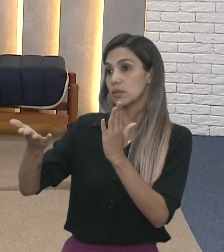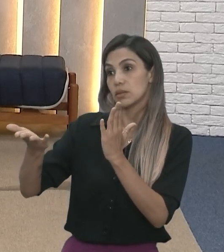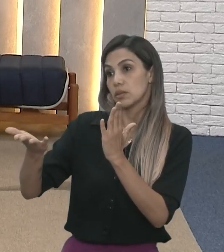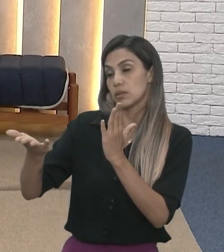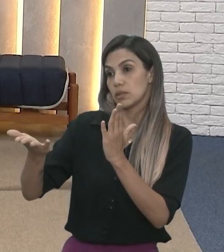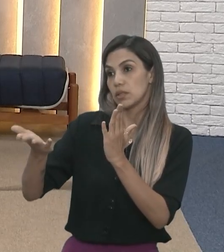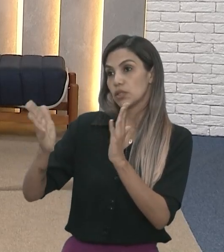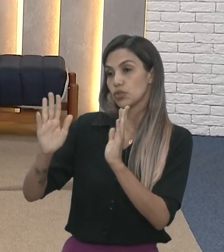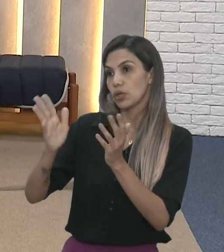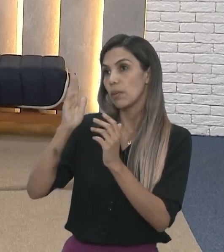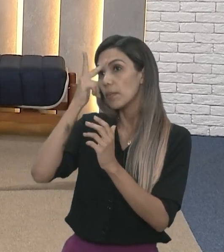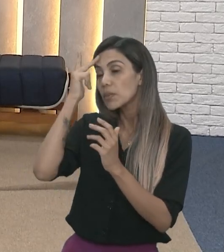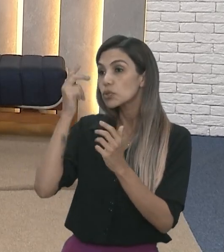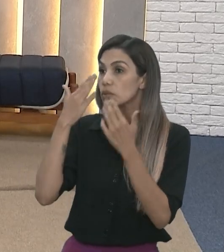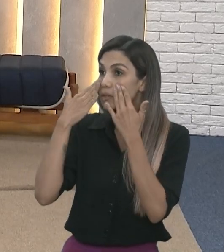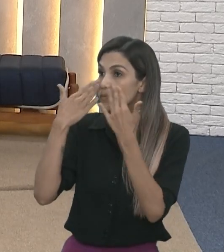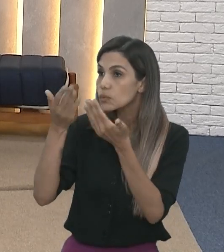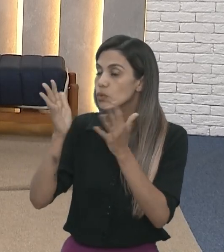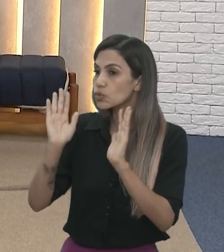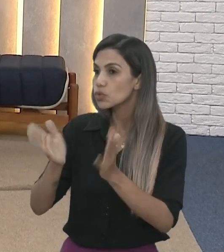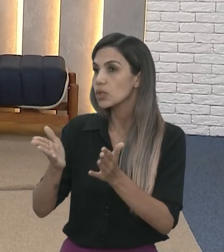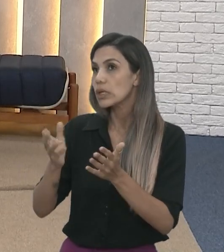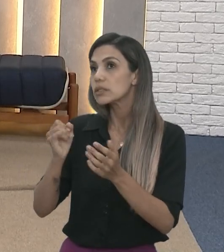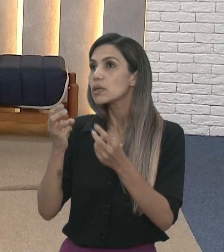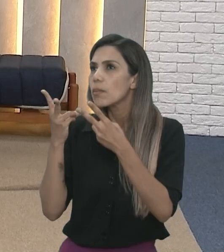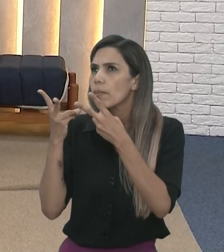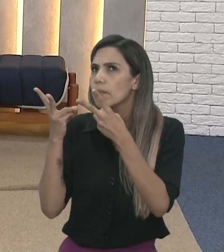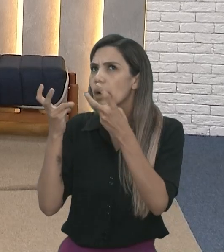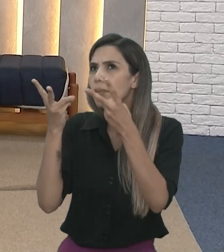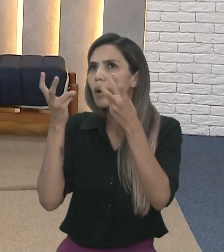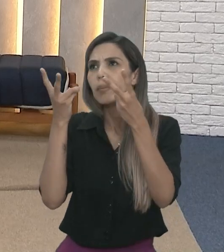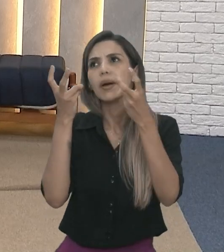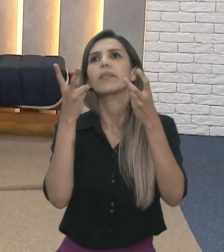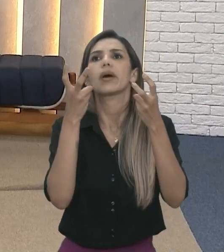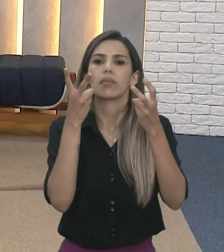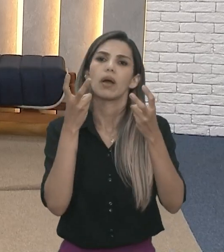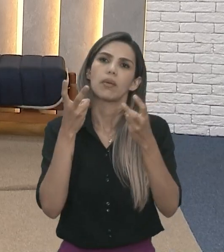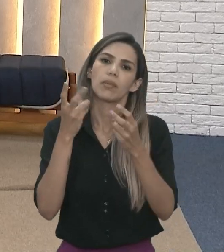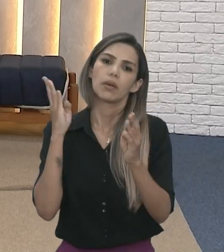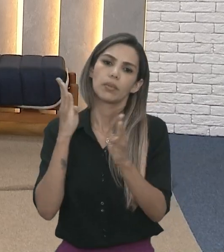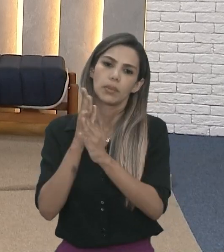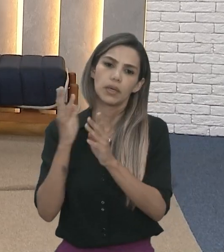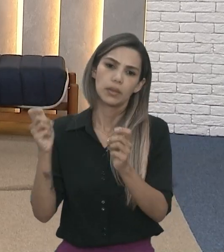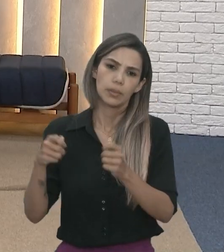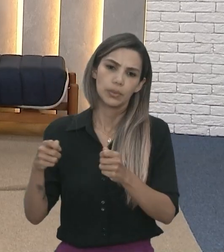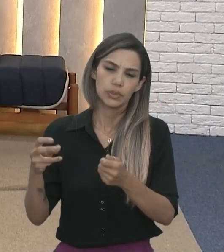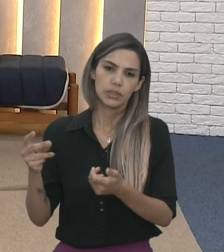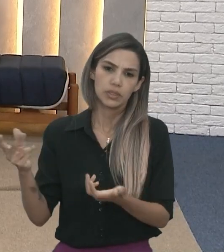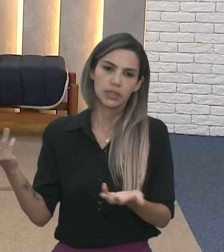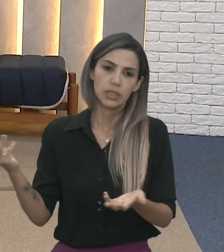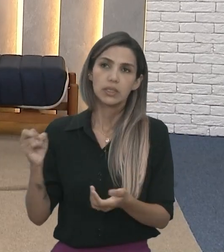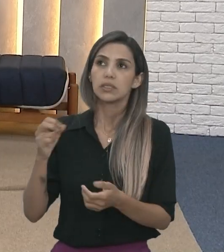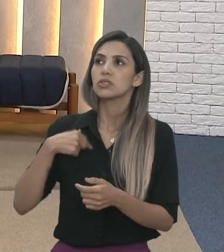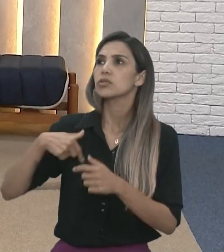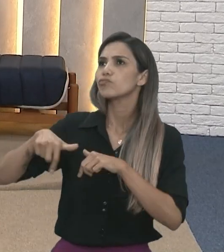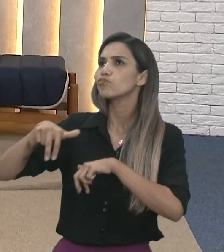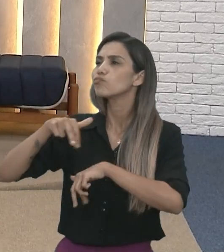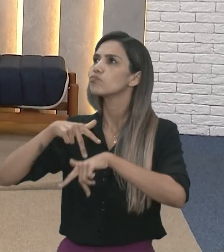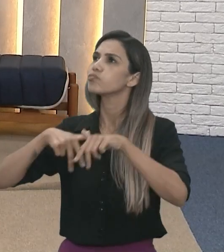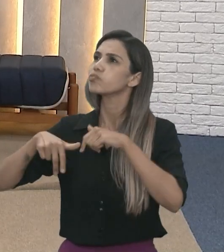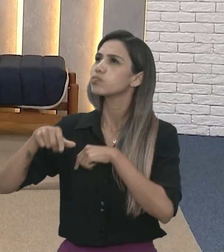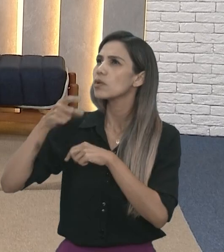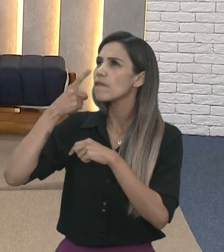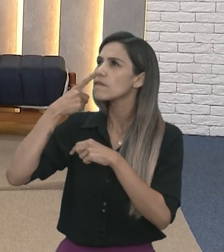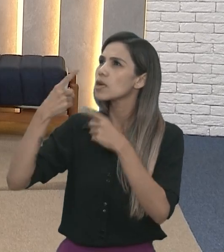mundo ver. Basta observar com maior cuidado, né? Até porque se você passar só mesmo analisando ali as fachadas que